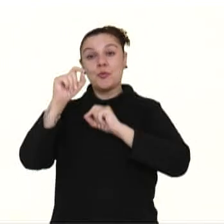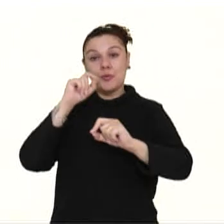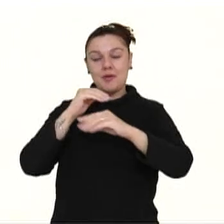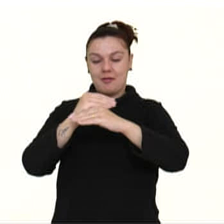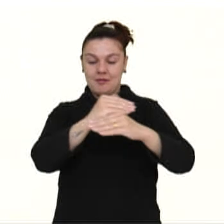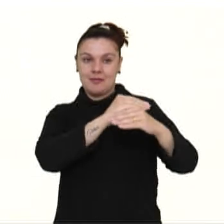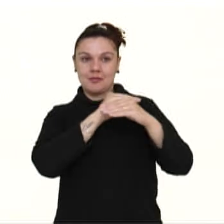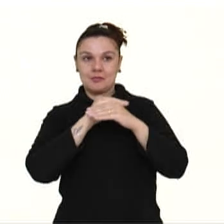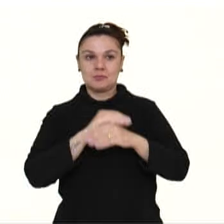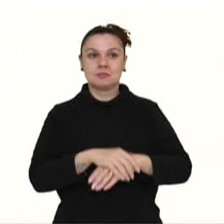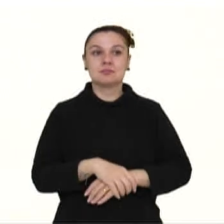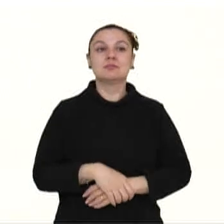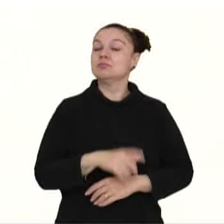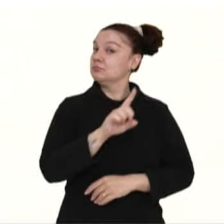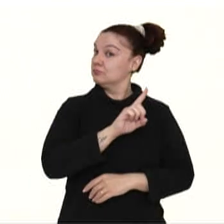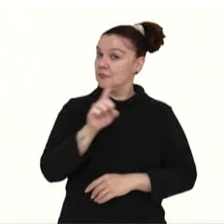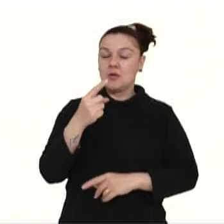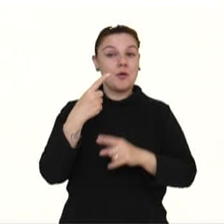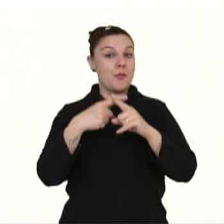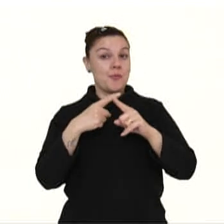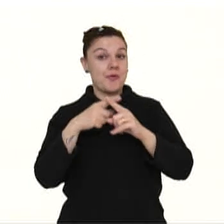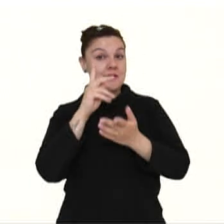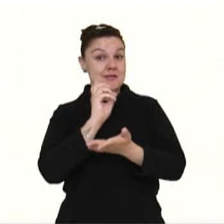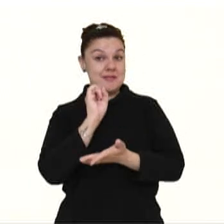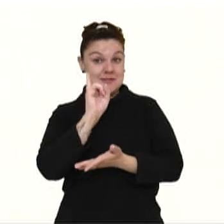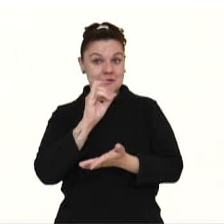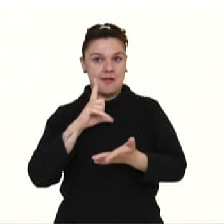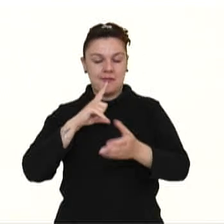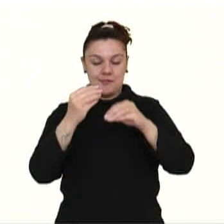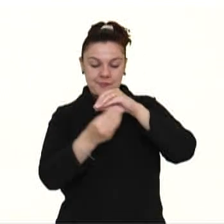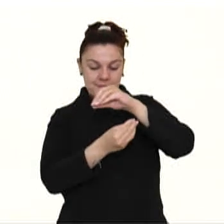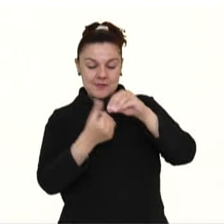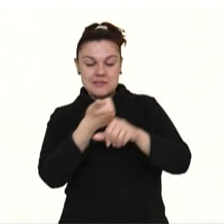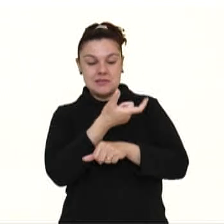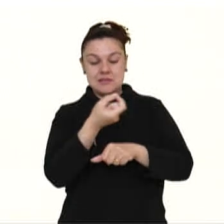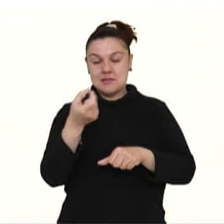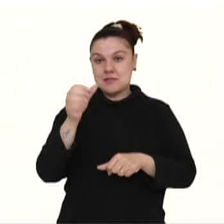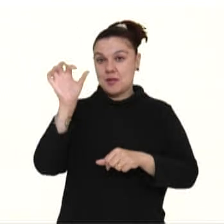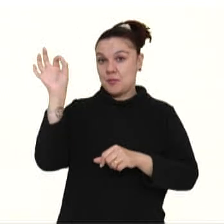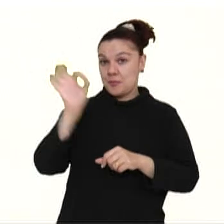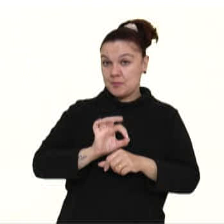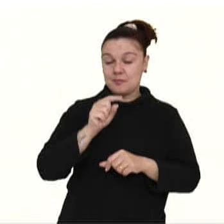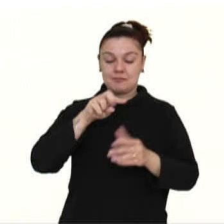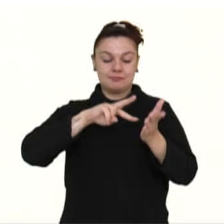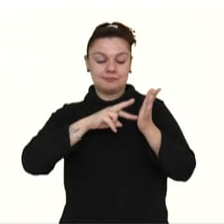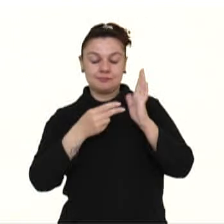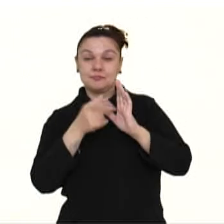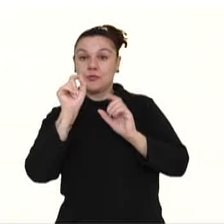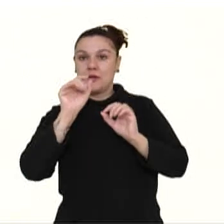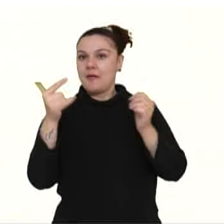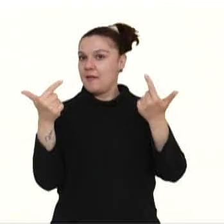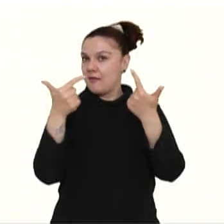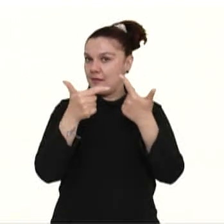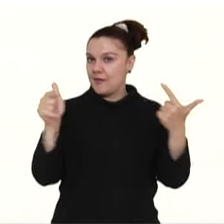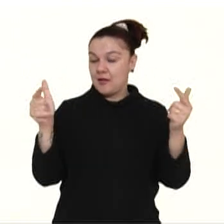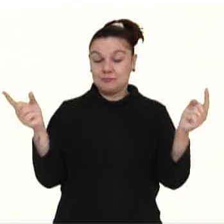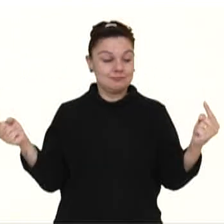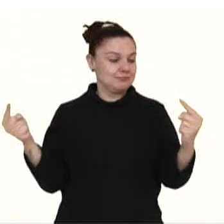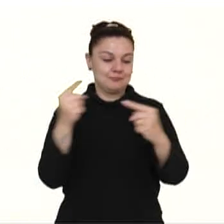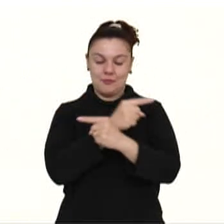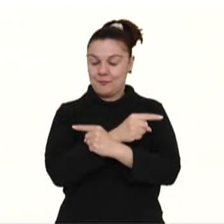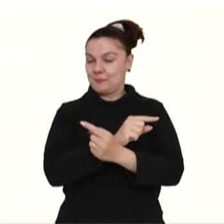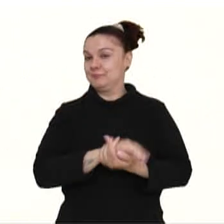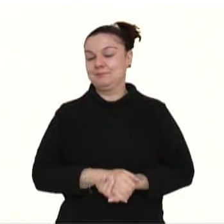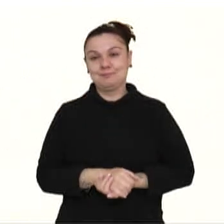atingiu o equilíbrio químico? Não, pois se a reação teve rendimento de 100%, isso significa que ela não é reversível,